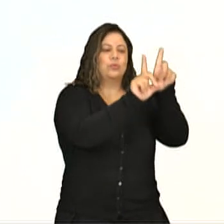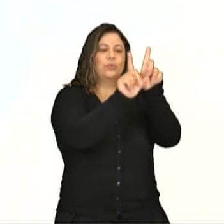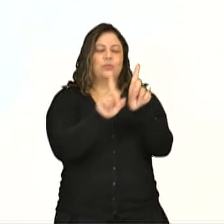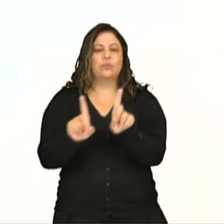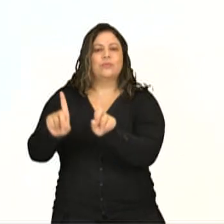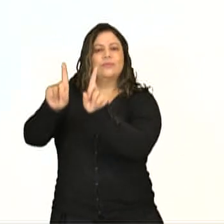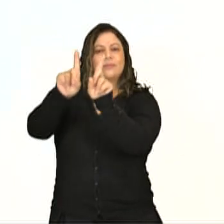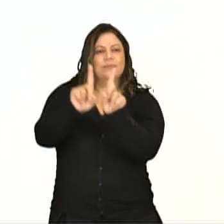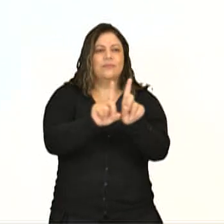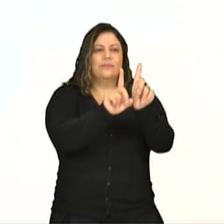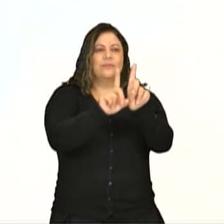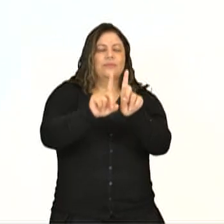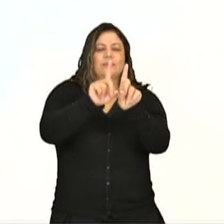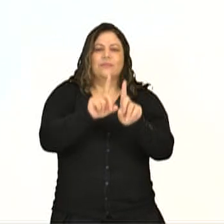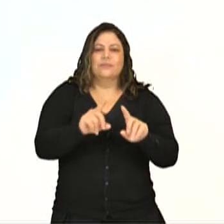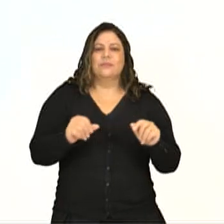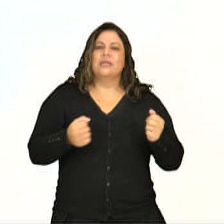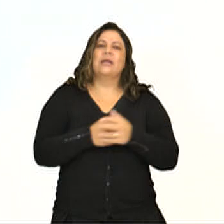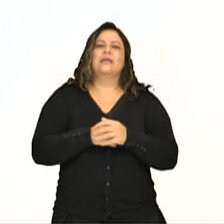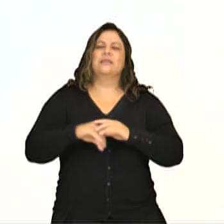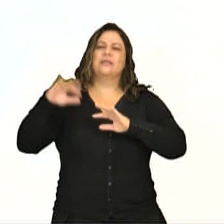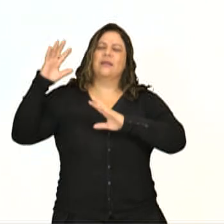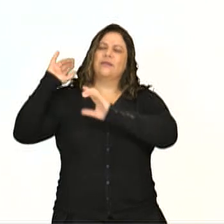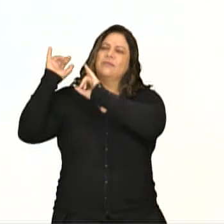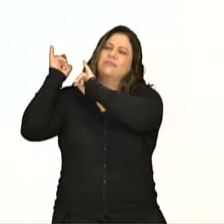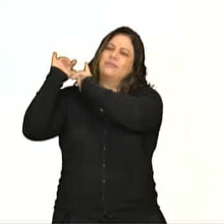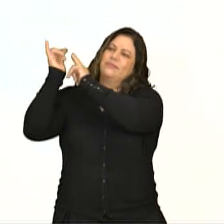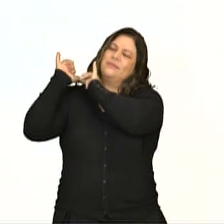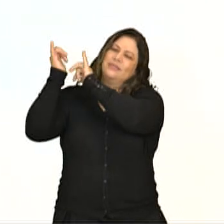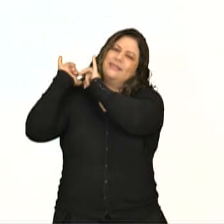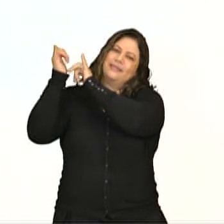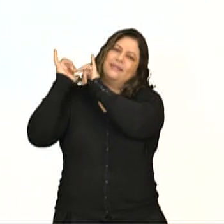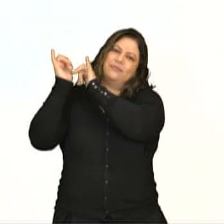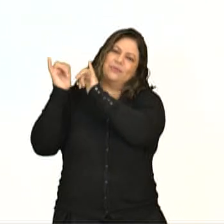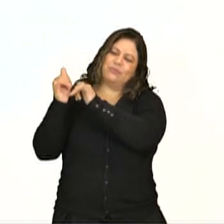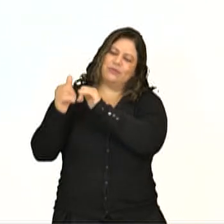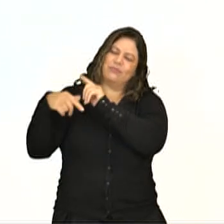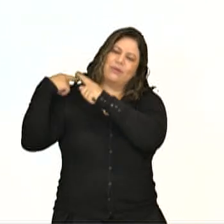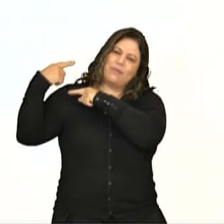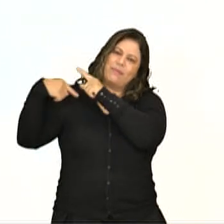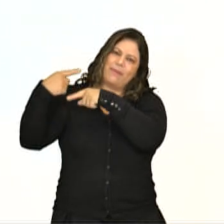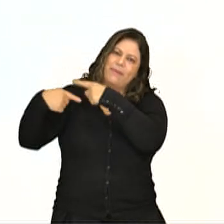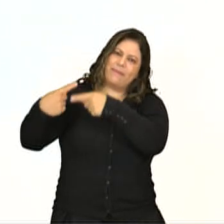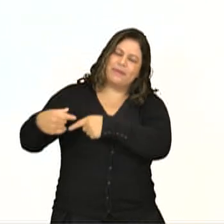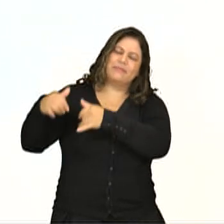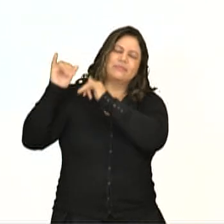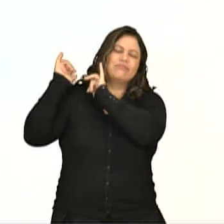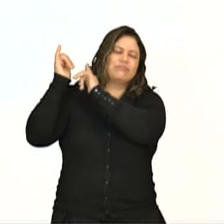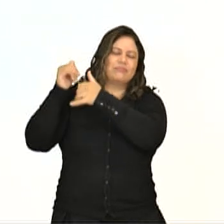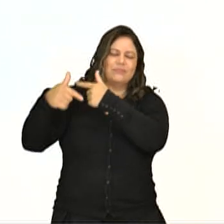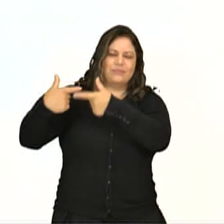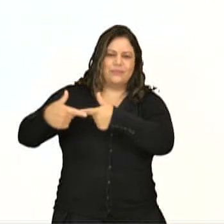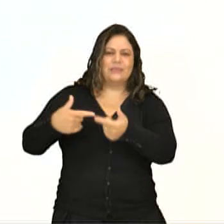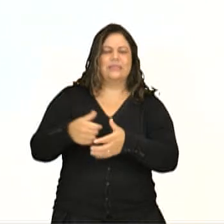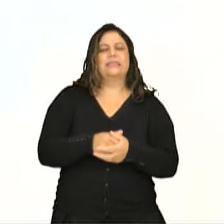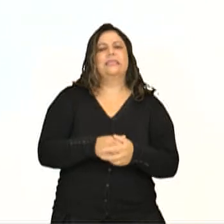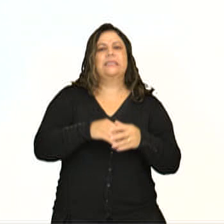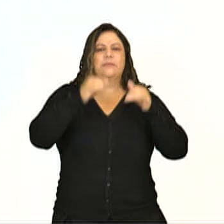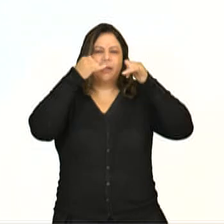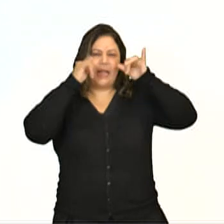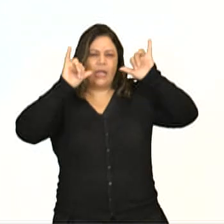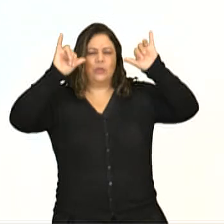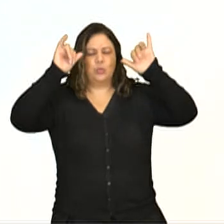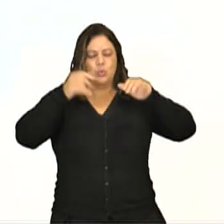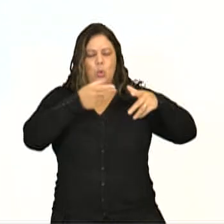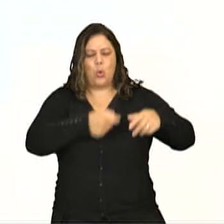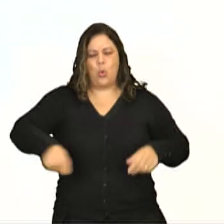toda essa questão folclórica, inspirada nas touradas, então ele sempre tem movimentos muito impositivos, aquela postura